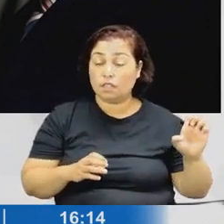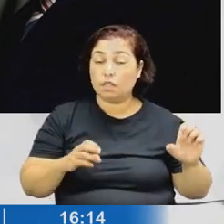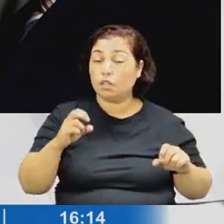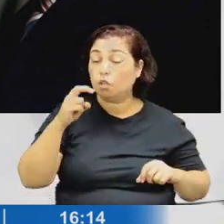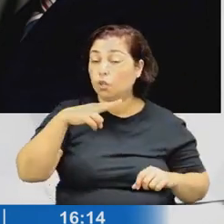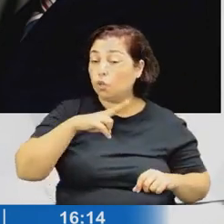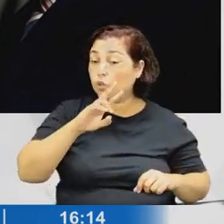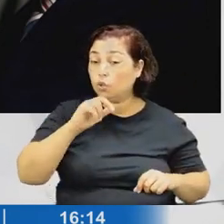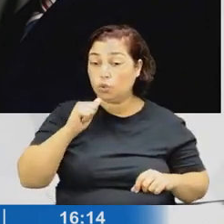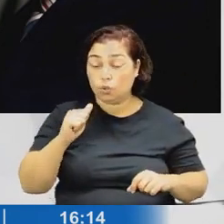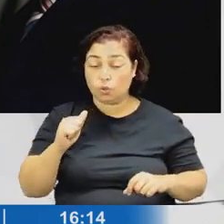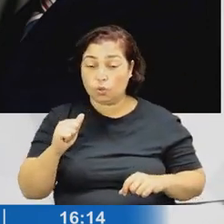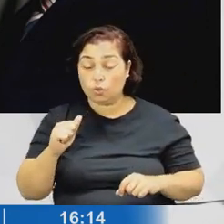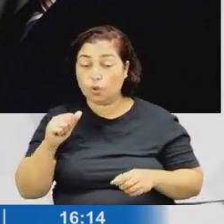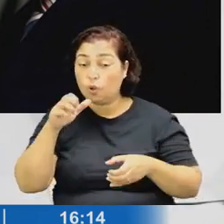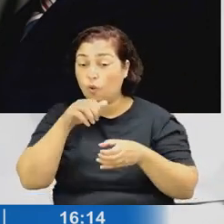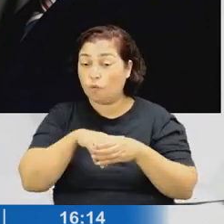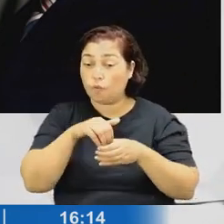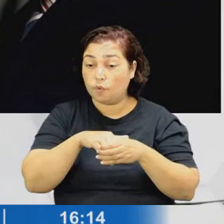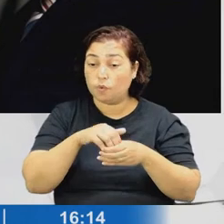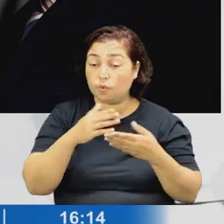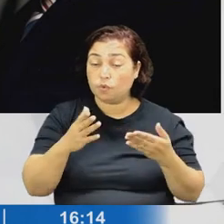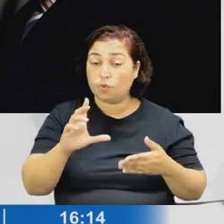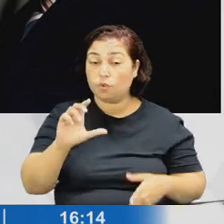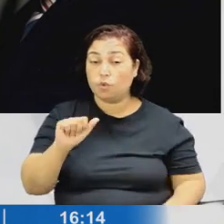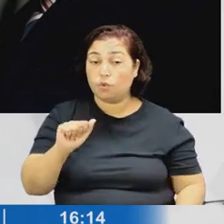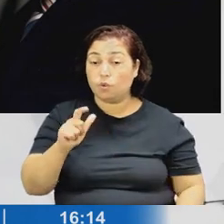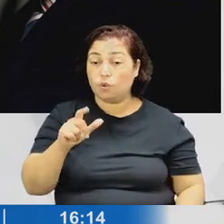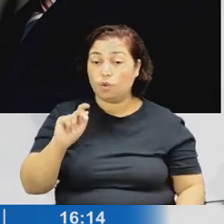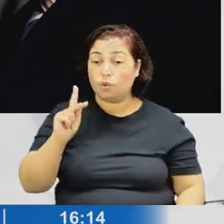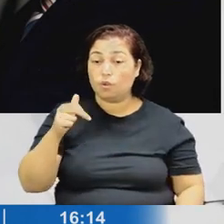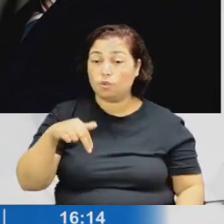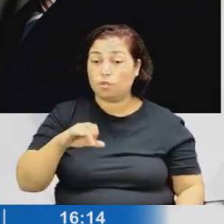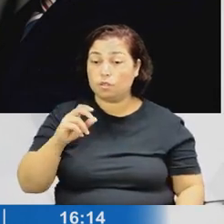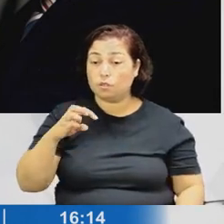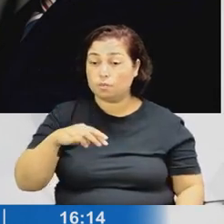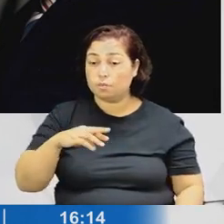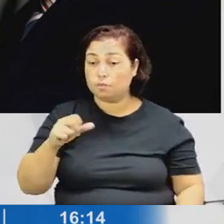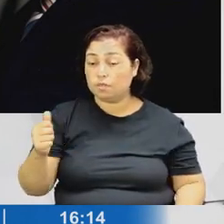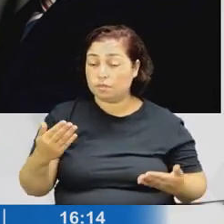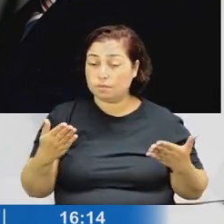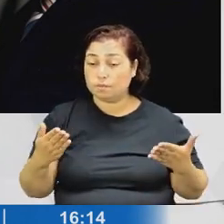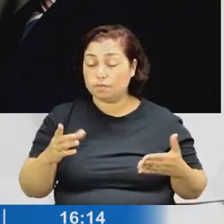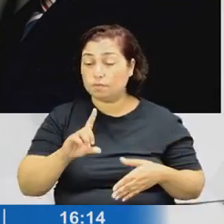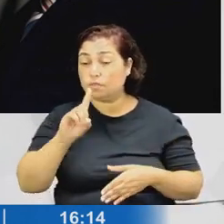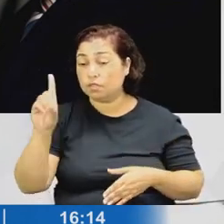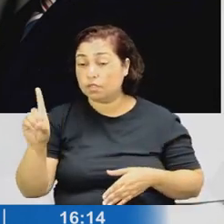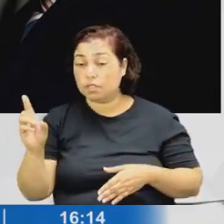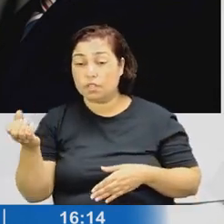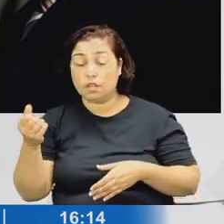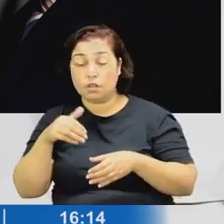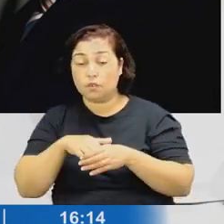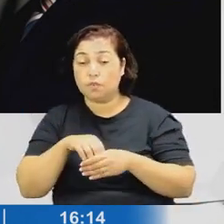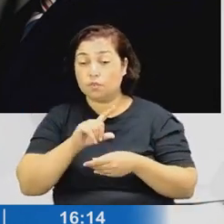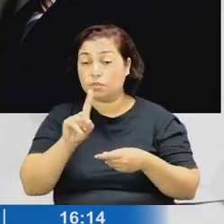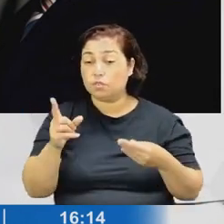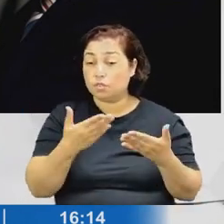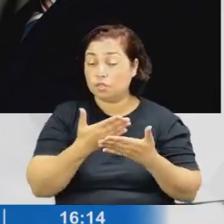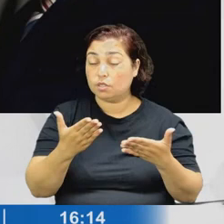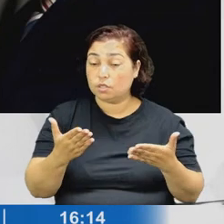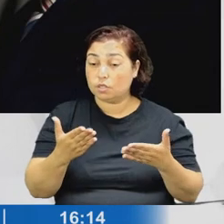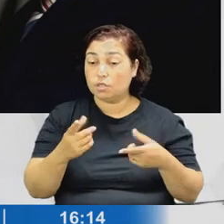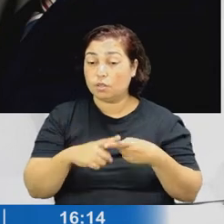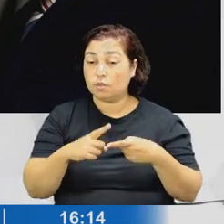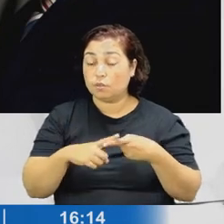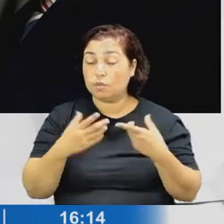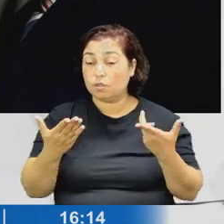nunca sempre vão ter outros candidatos mais interessantes para a esquerda e a galera da direita não vai mais votar nele ele se matou politicamente